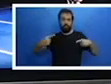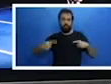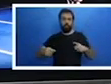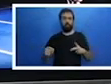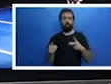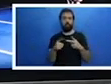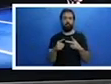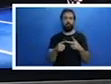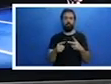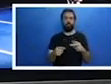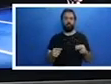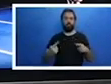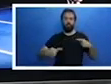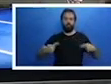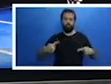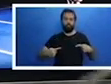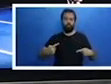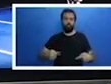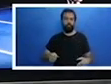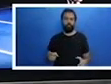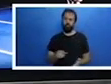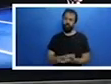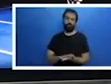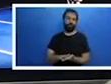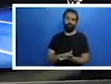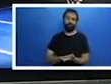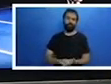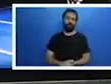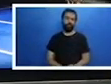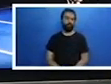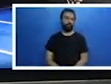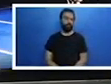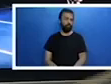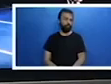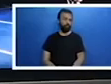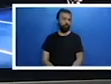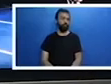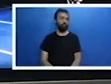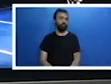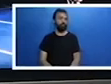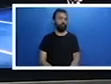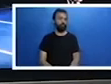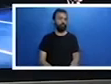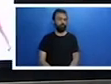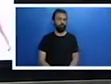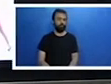ginásticas não competitivas. Nós vamos conhecer um pouquinho delas e como elas se dividem, quais são elas.